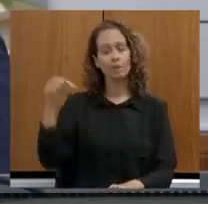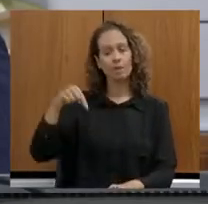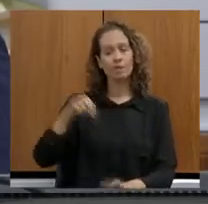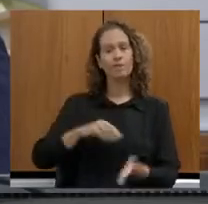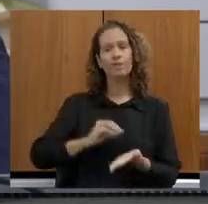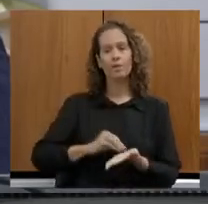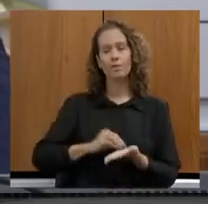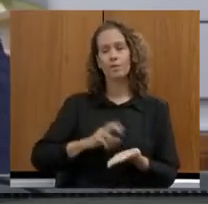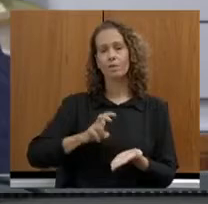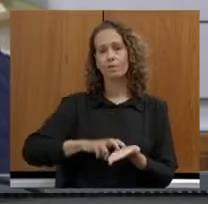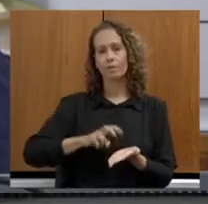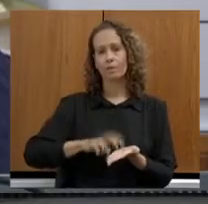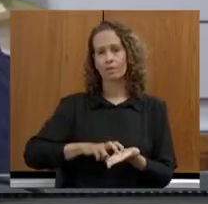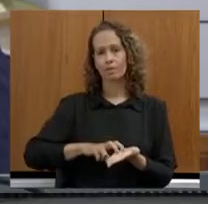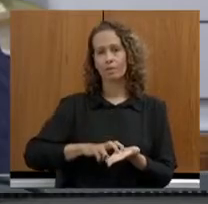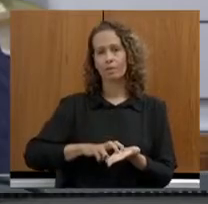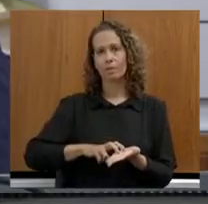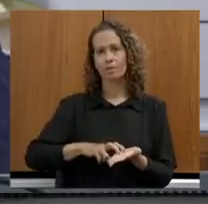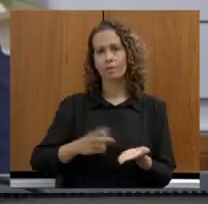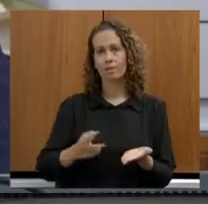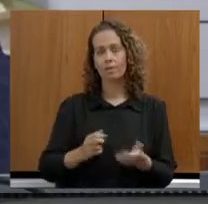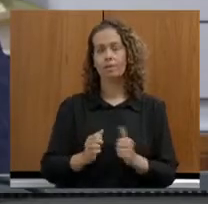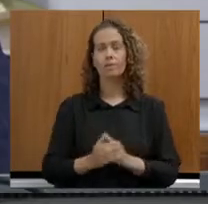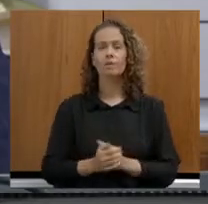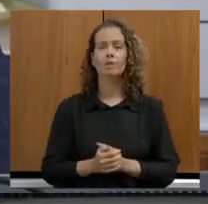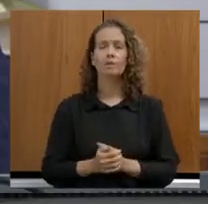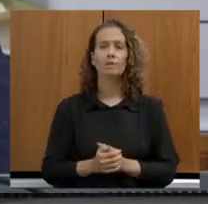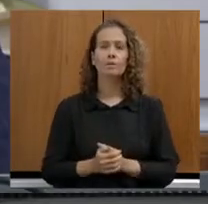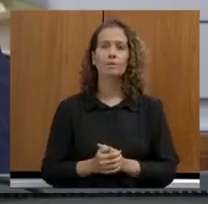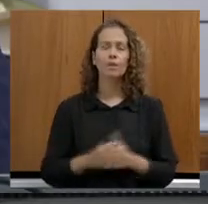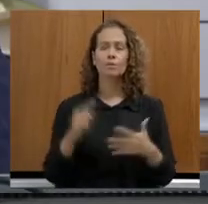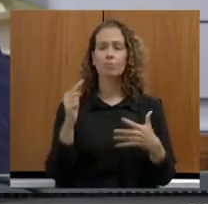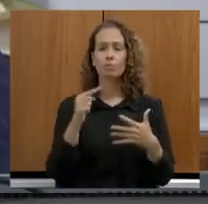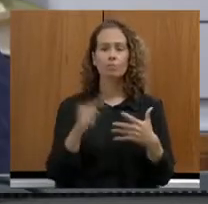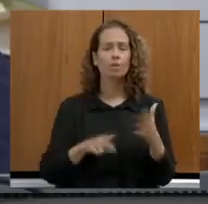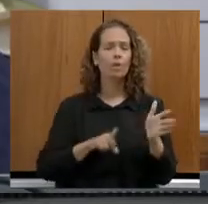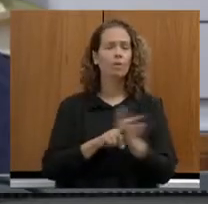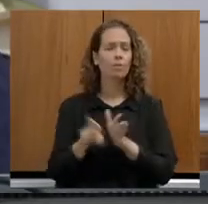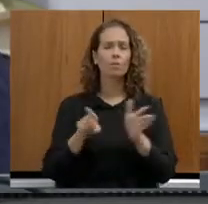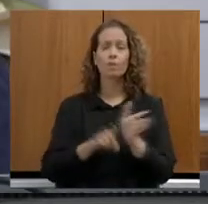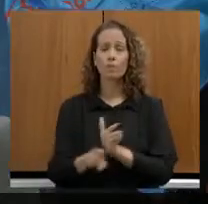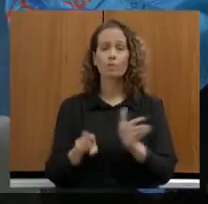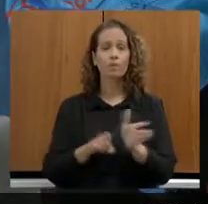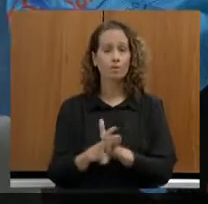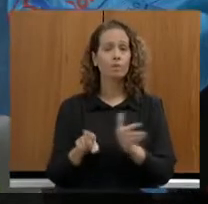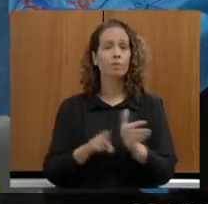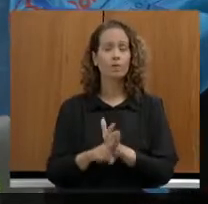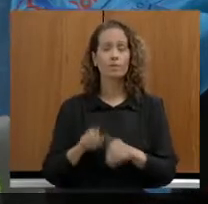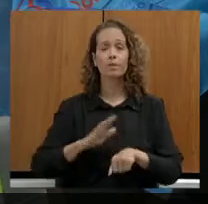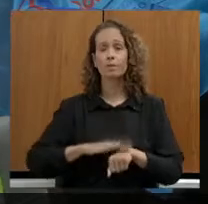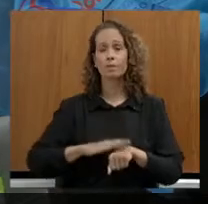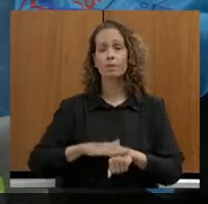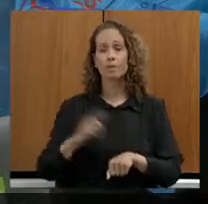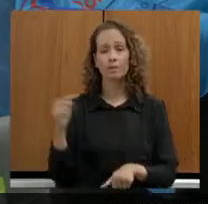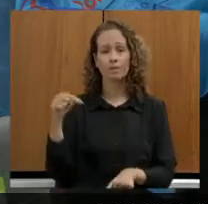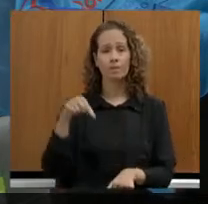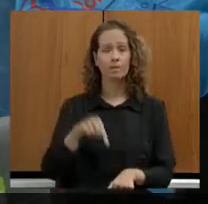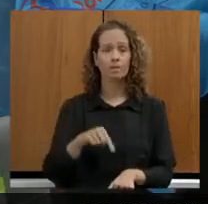nessa manhã é de tantas e tantas e tantas perguntas que foram feitas